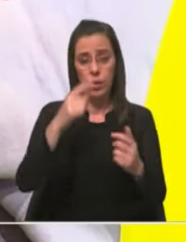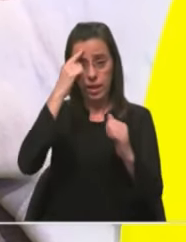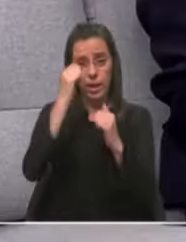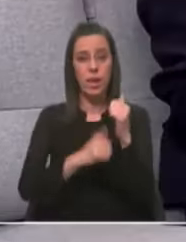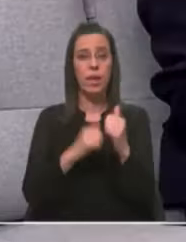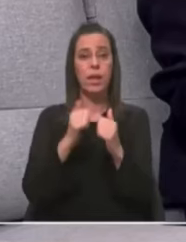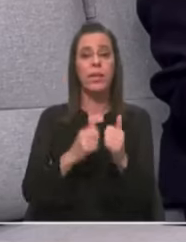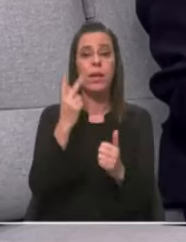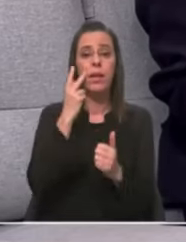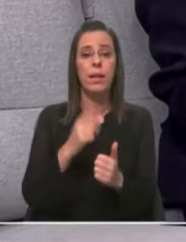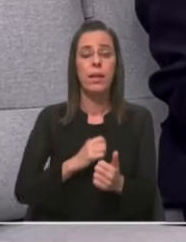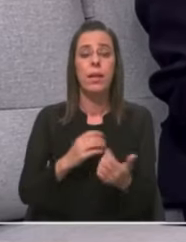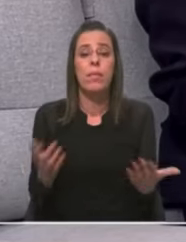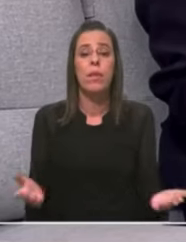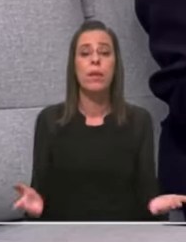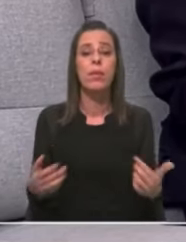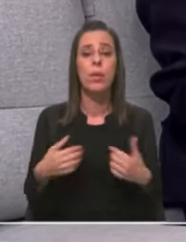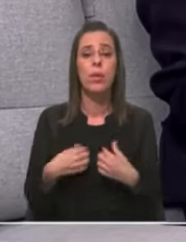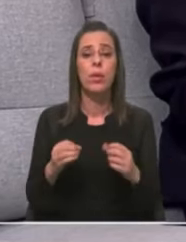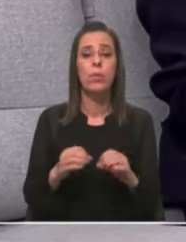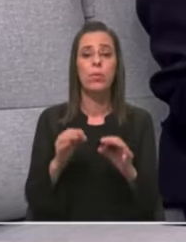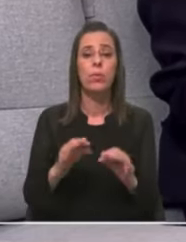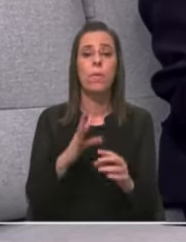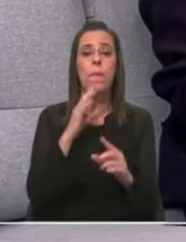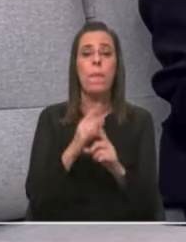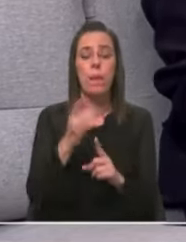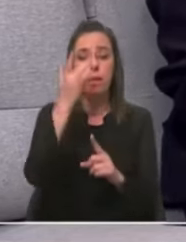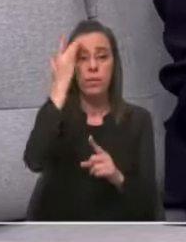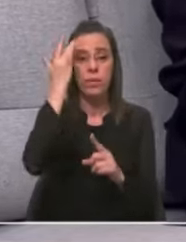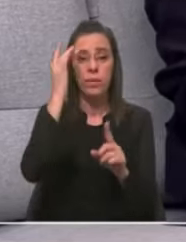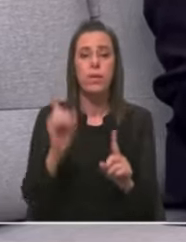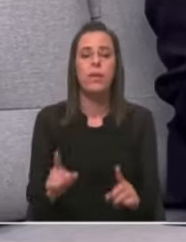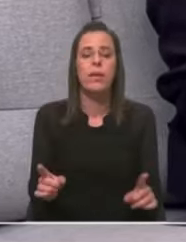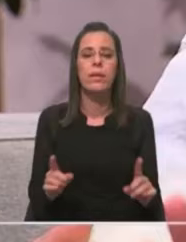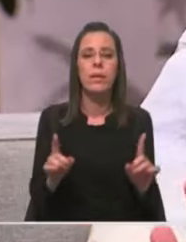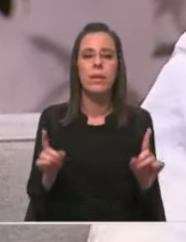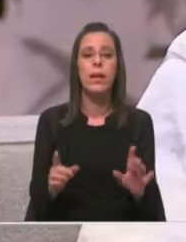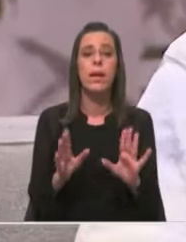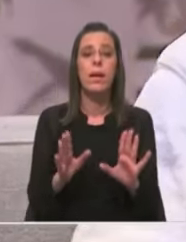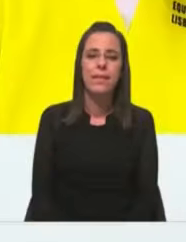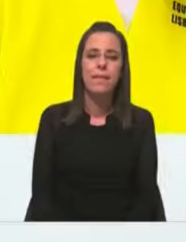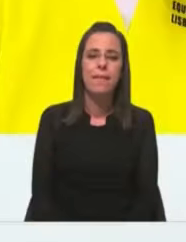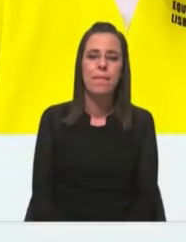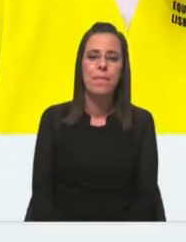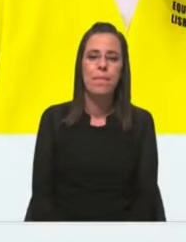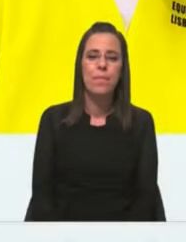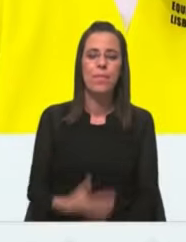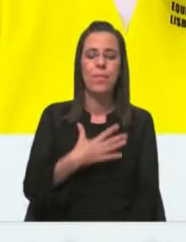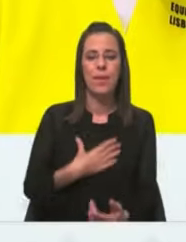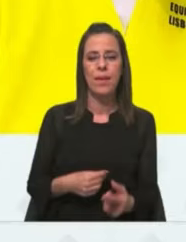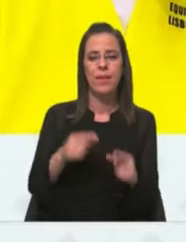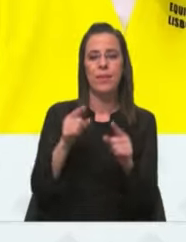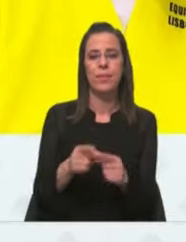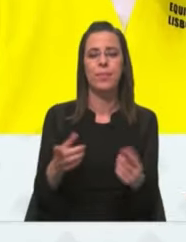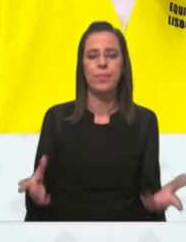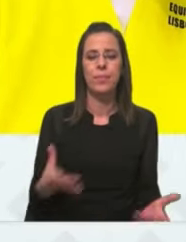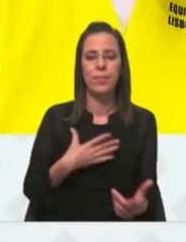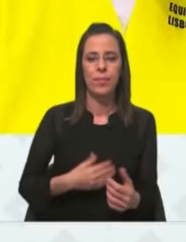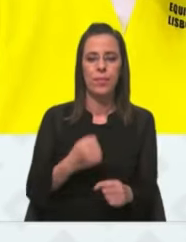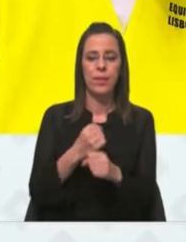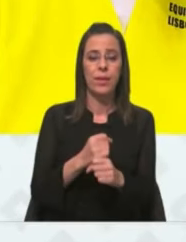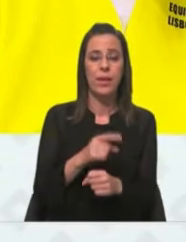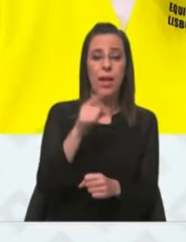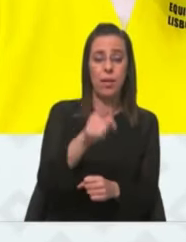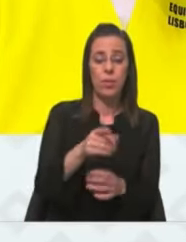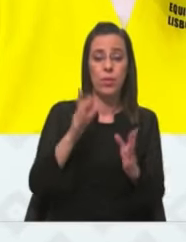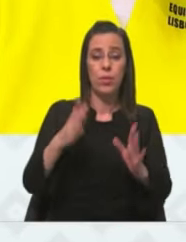ao longo da minha vida e não ter sido propriamente um filho fácil, mas também não dei muito trabalho. Agora eu gosto de ti, gosto muito de trabalhar contigo,